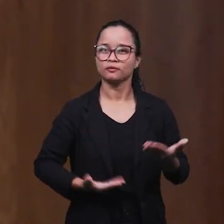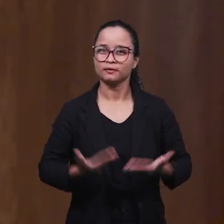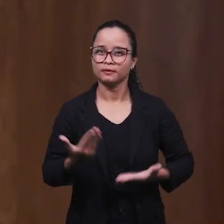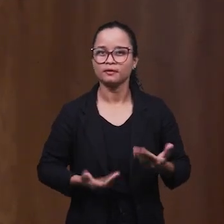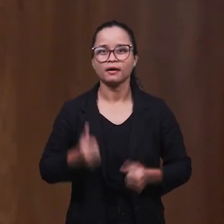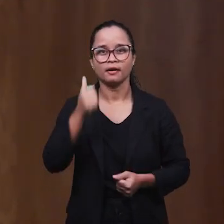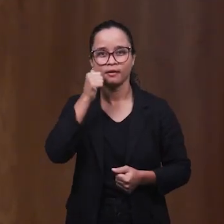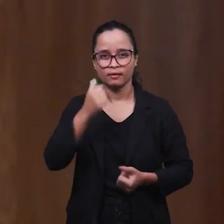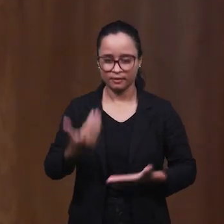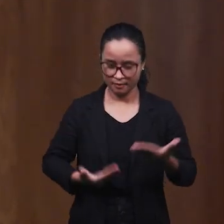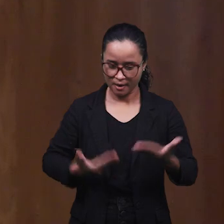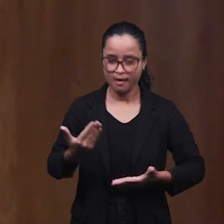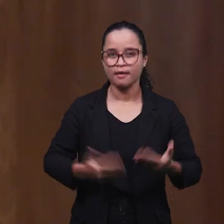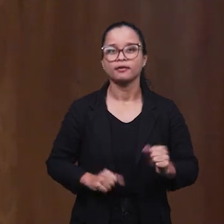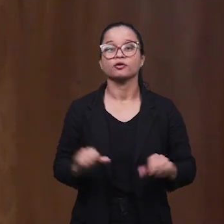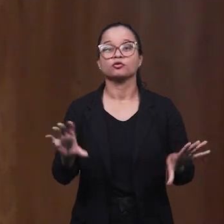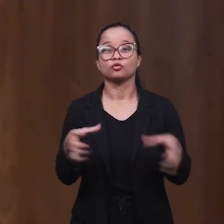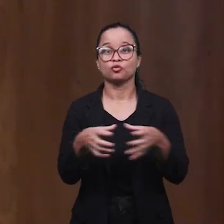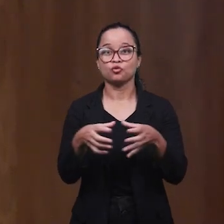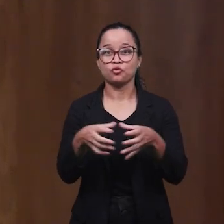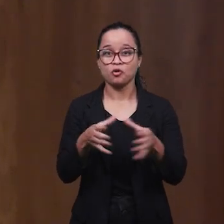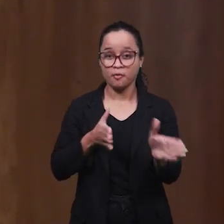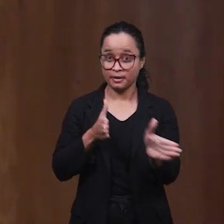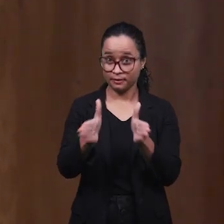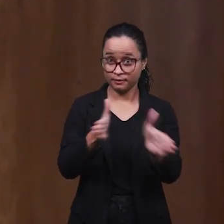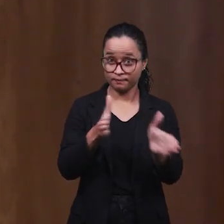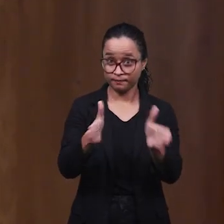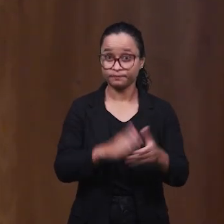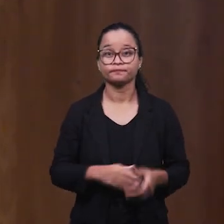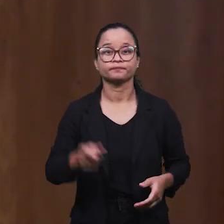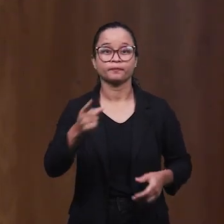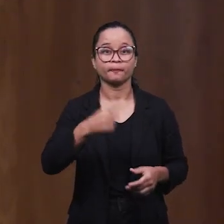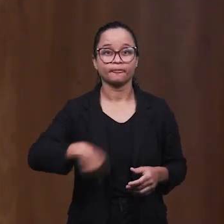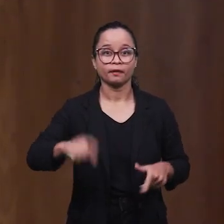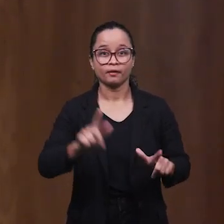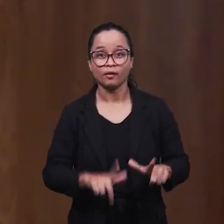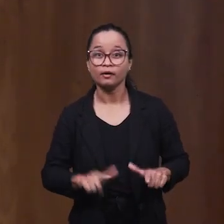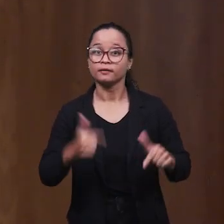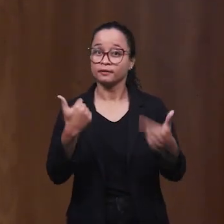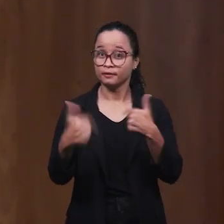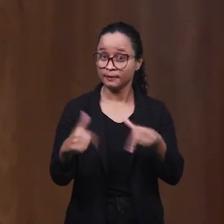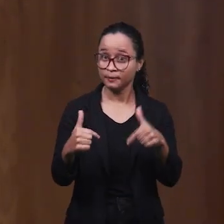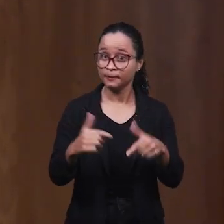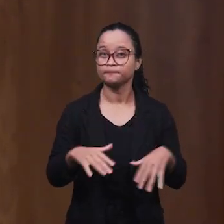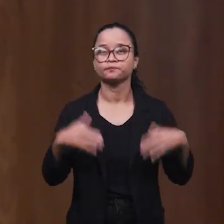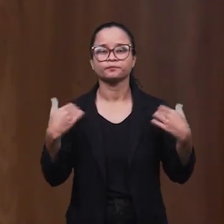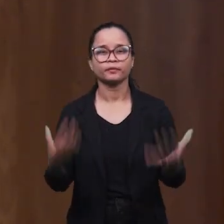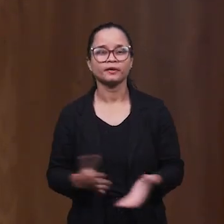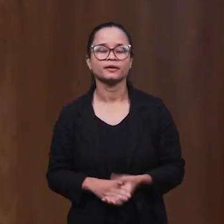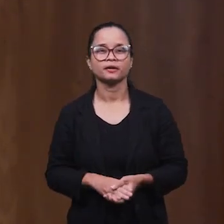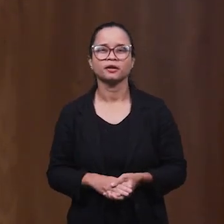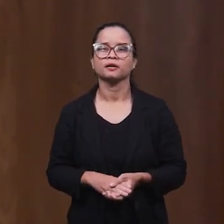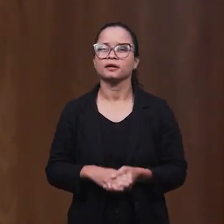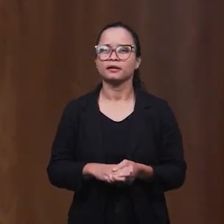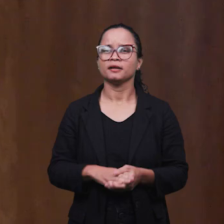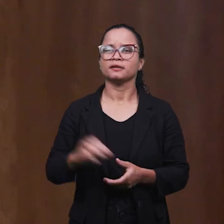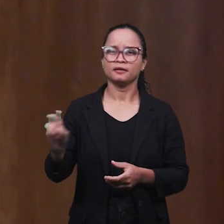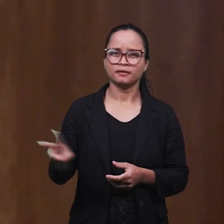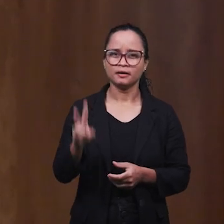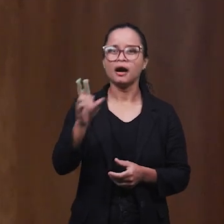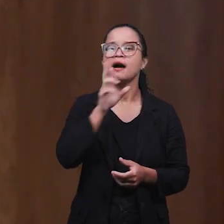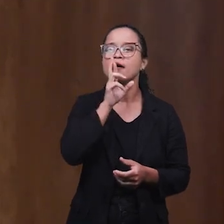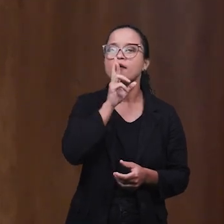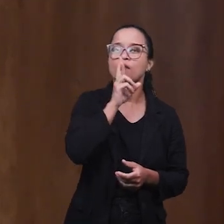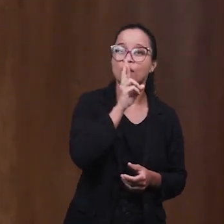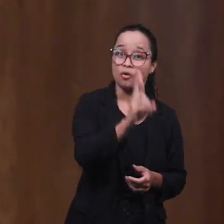das irmãs do grupo de acessibilidade em nossas atividades. As valiosas contribuições e